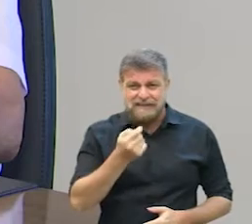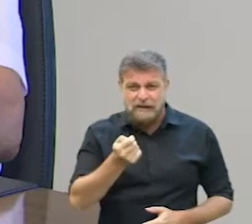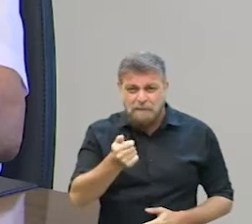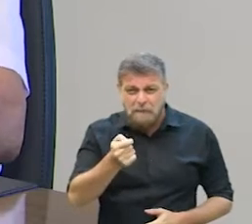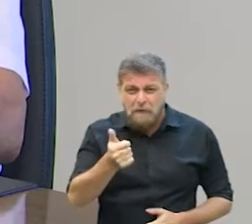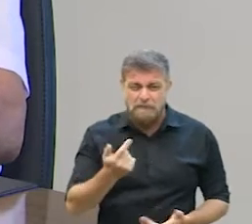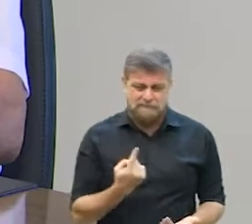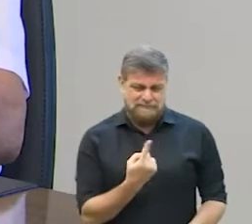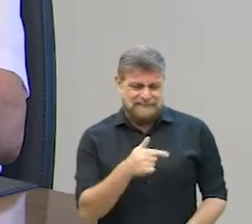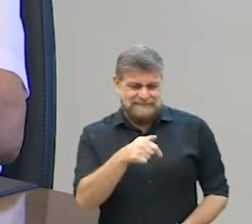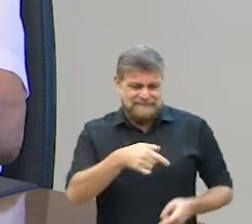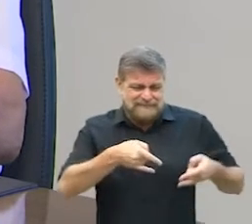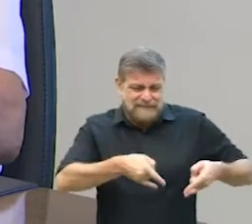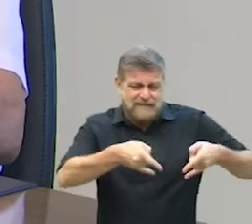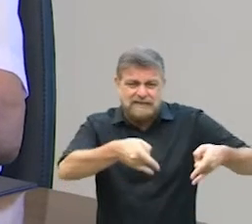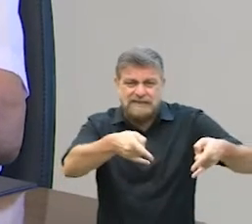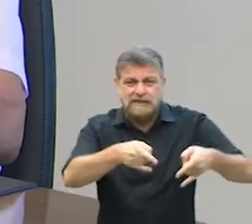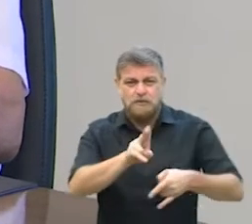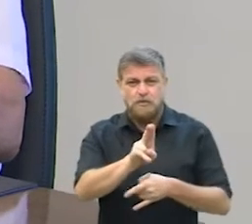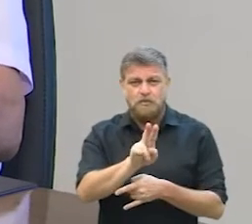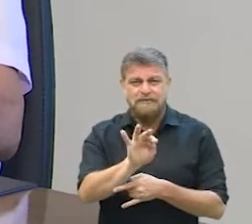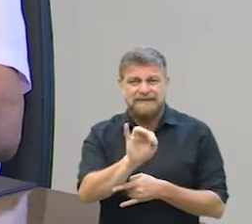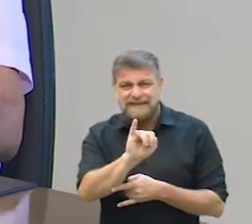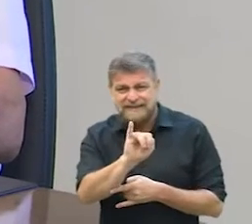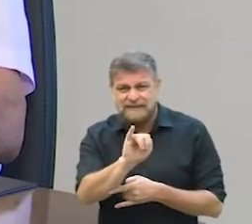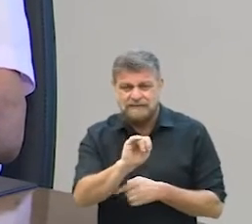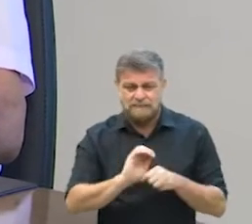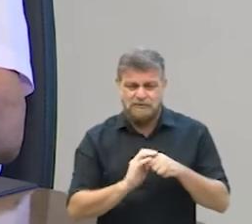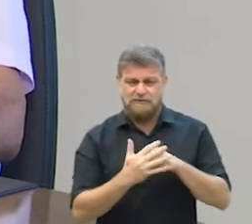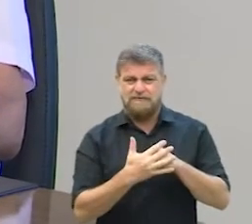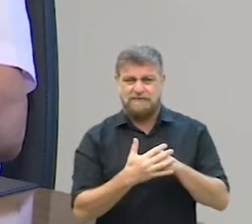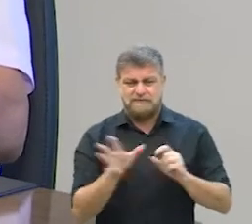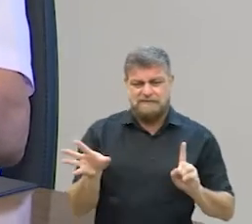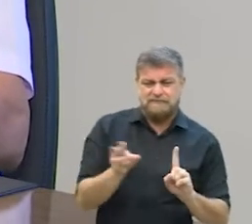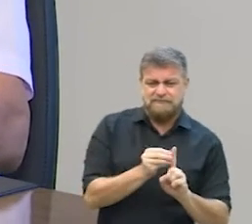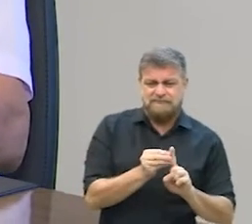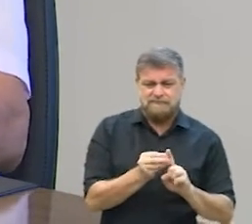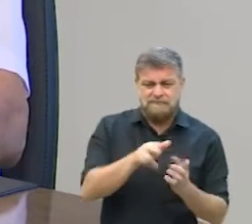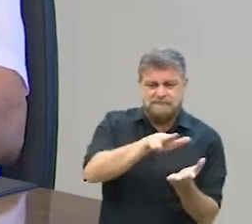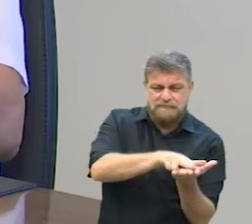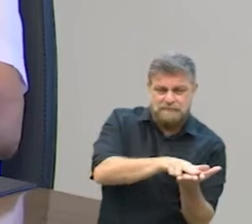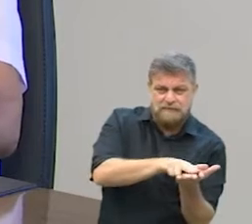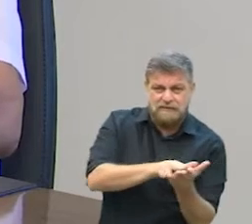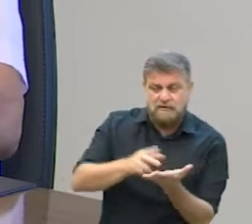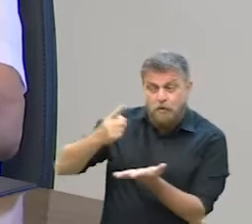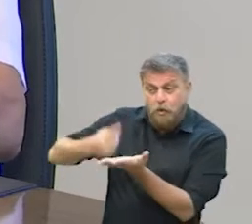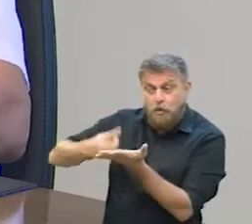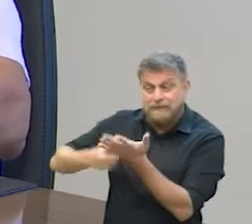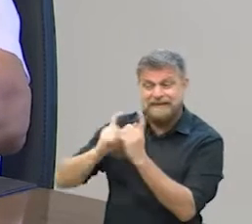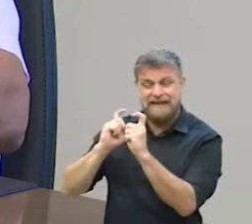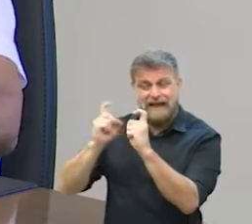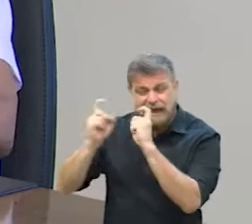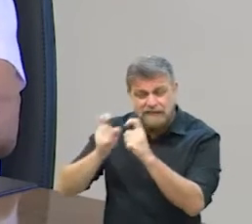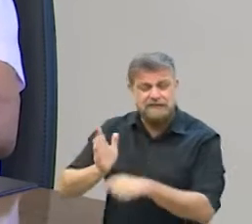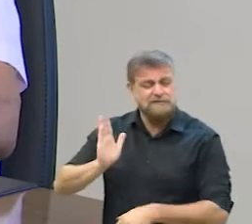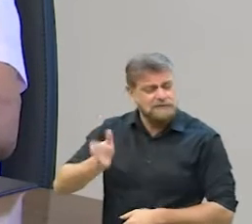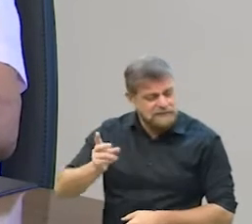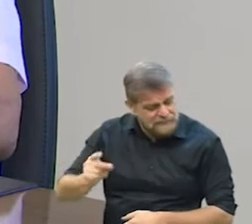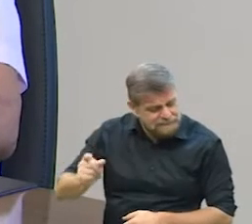cidade apenas 17 leitos de UTI para o Covid-19. Então eu estou tentando marcar essa reunião já faz tempo,